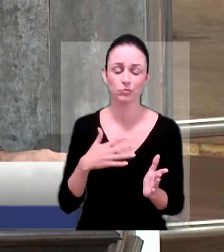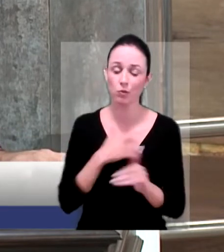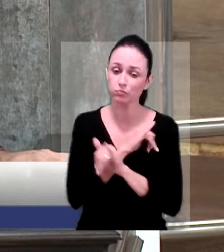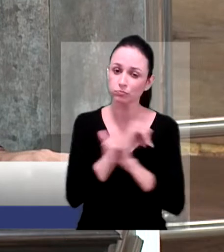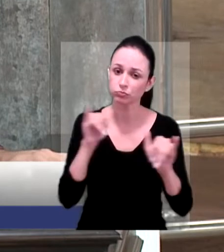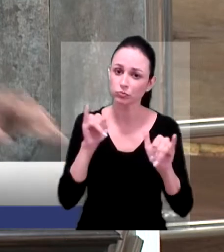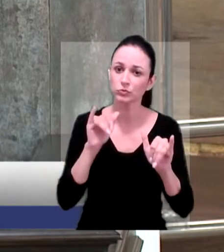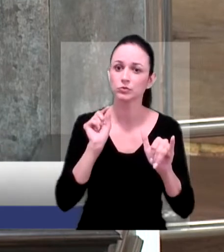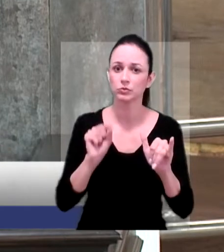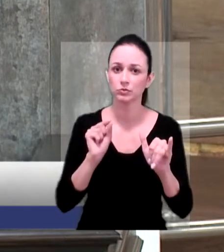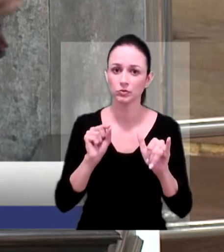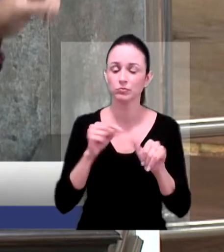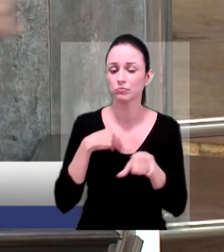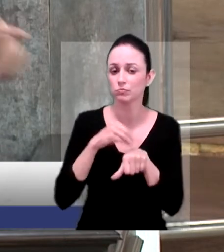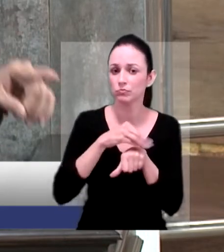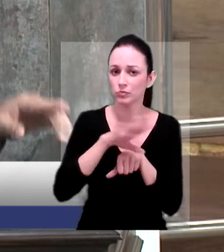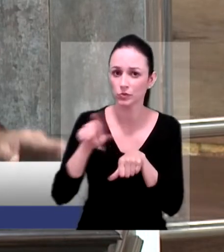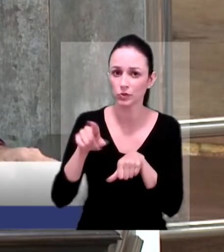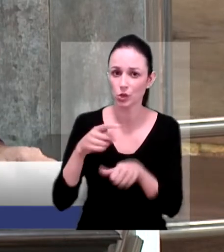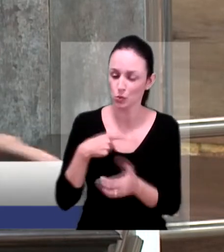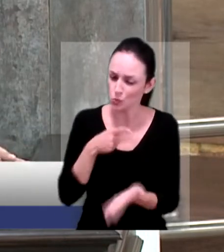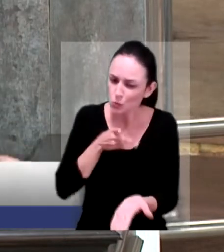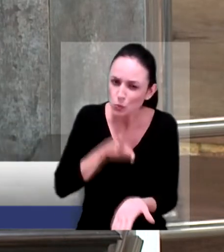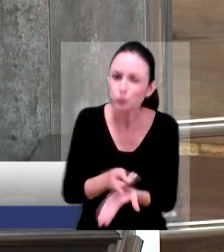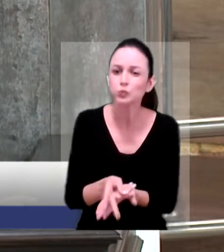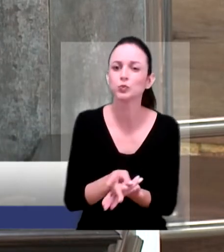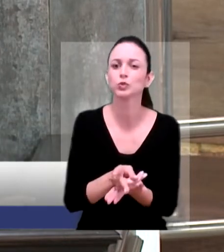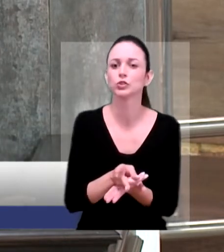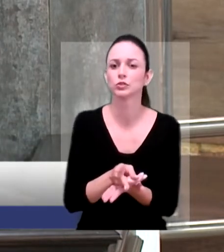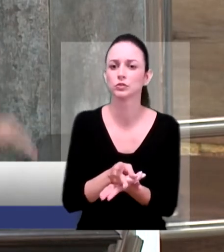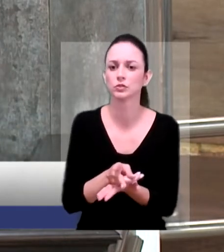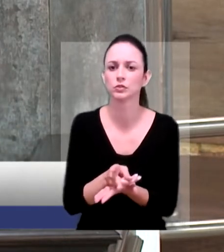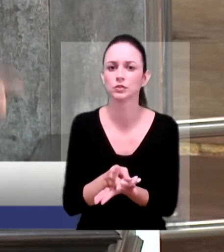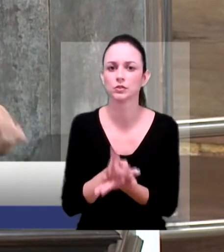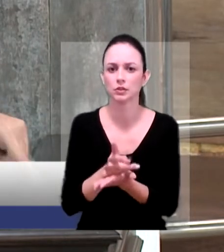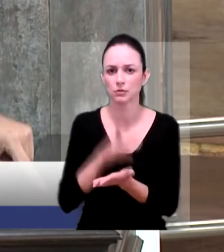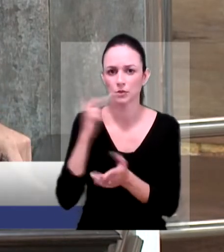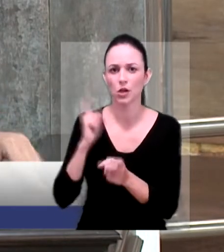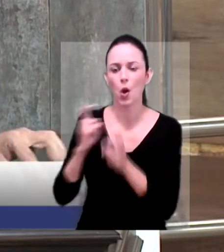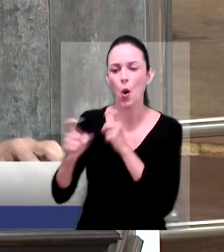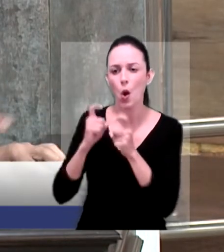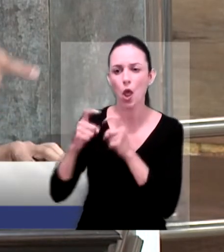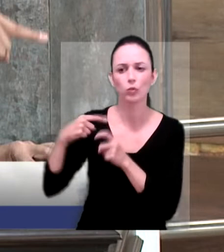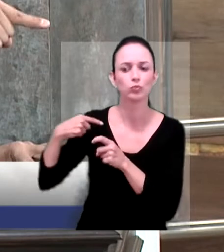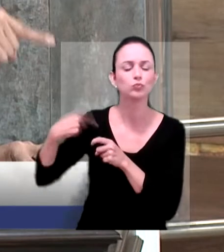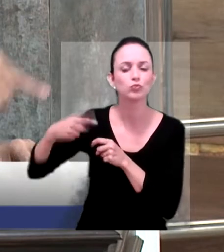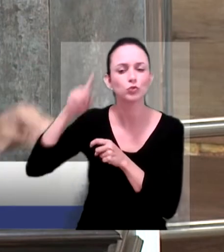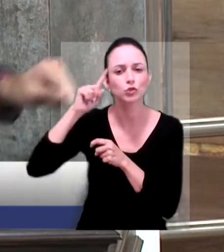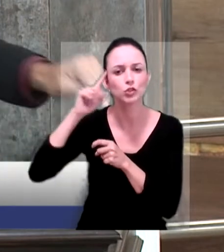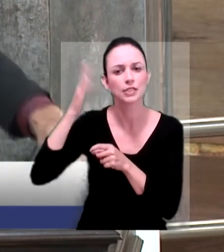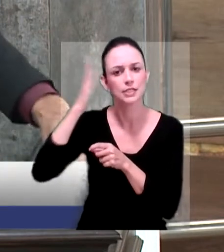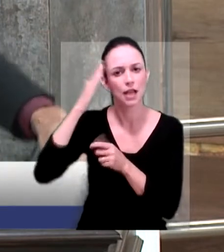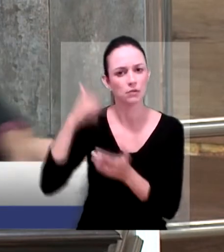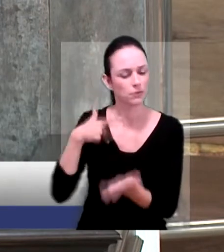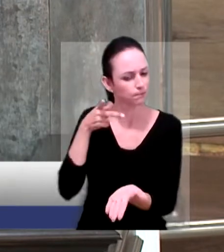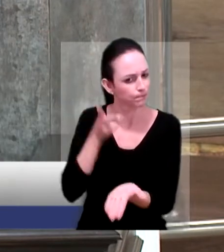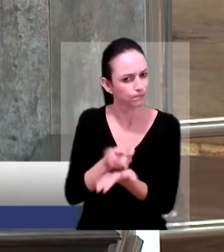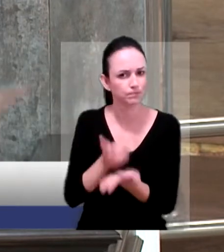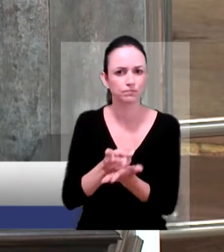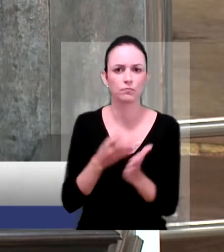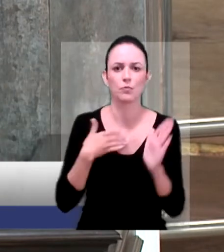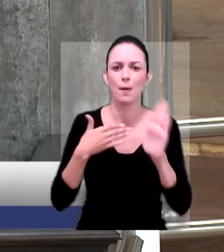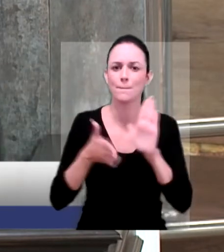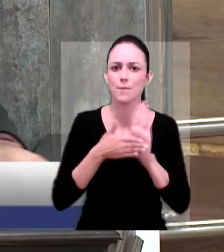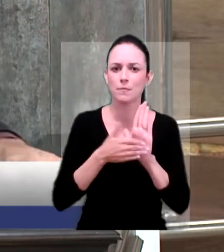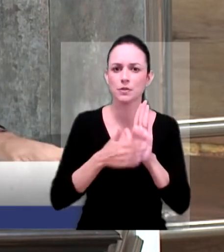ser contínuo, e os colegas que tiveram reuniões comigo durante todos esses dias sabem da minha continuidade. A proposta que fiz no primeiro dia, onde